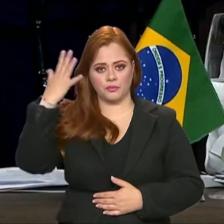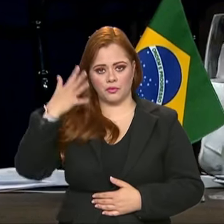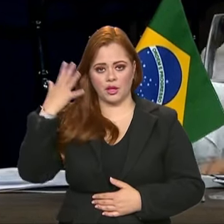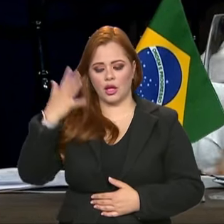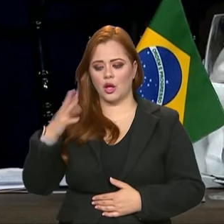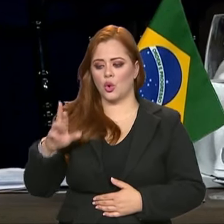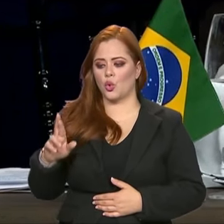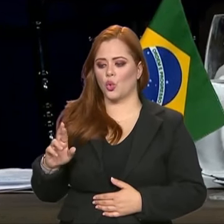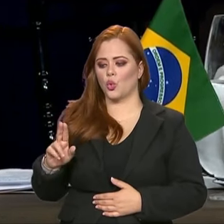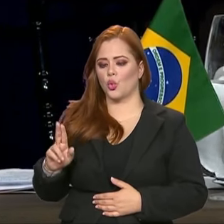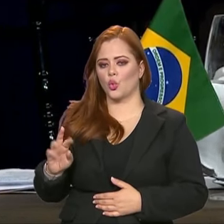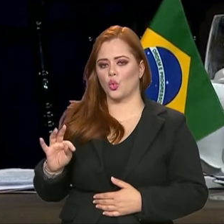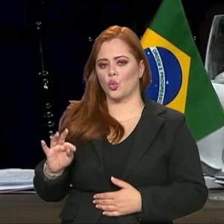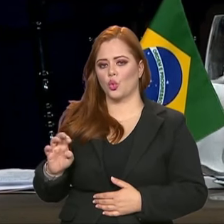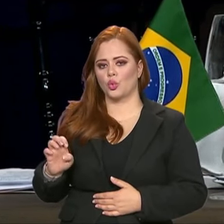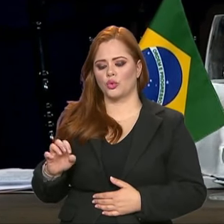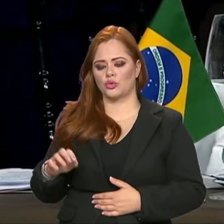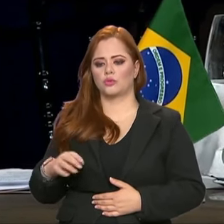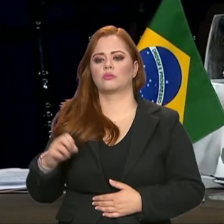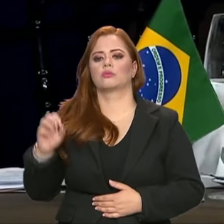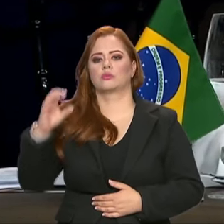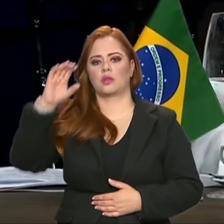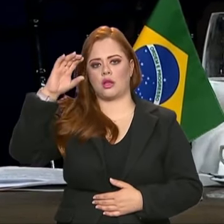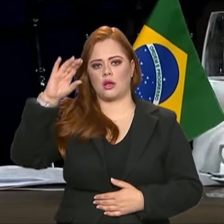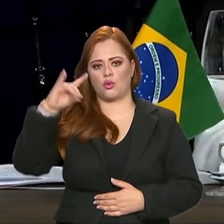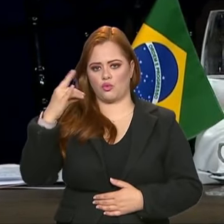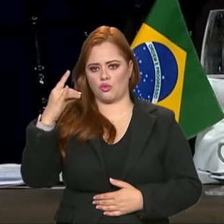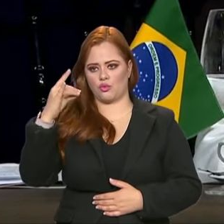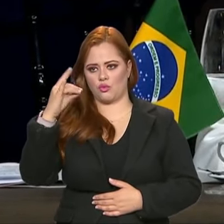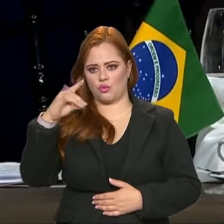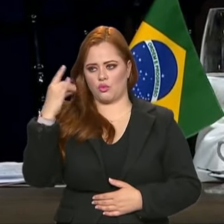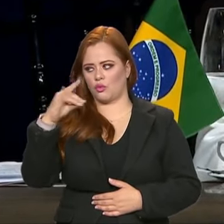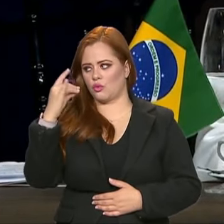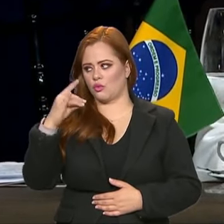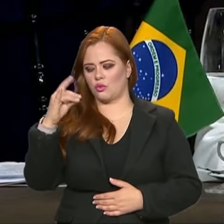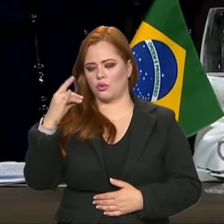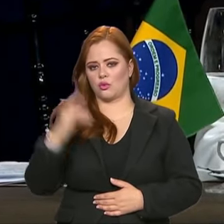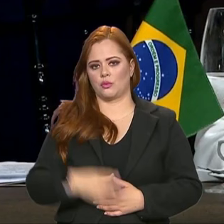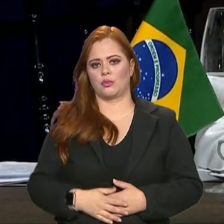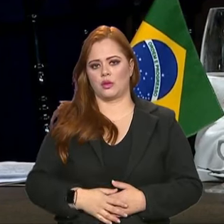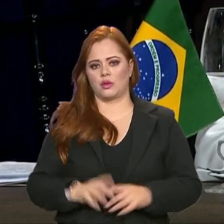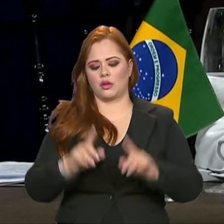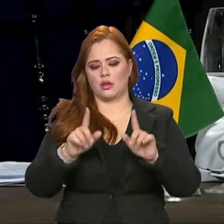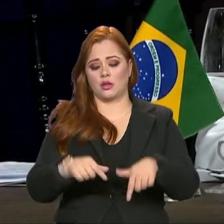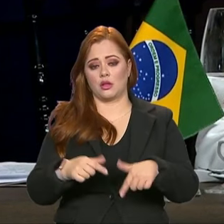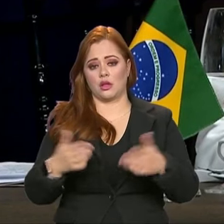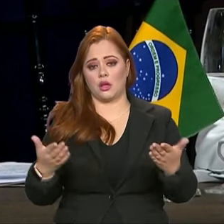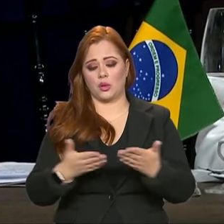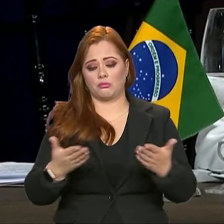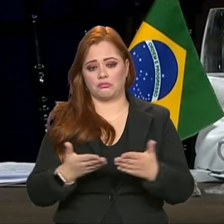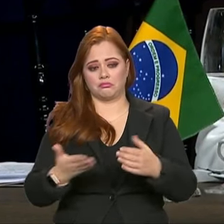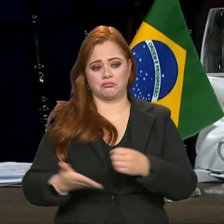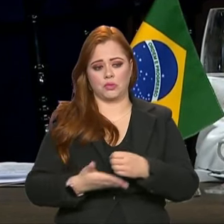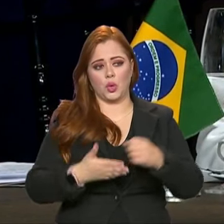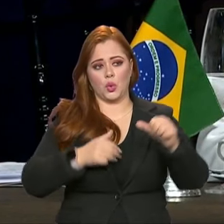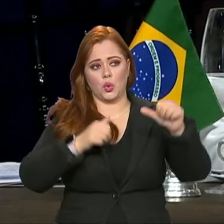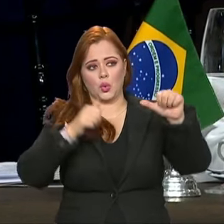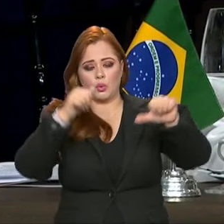Consuelo Chaparro, da Colômbia, que nos relatará a plenária intitulada Mudança do